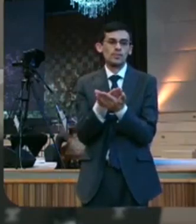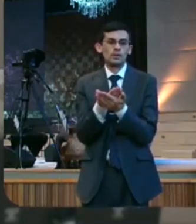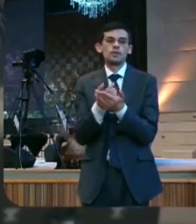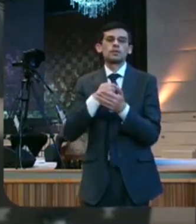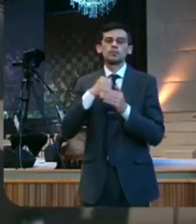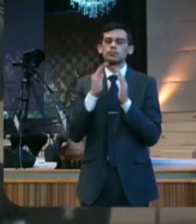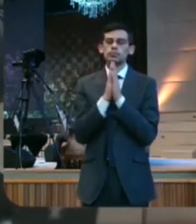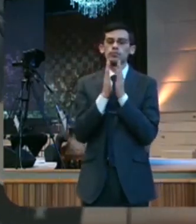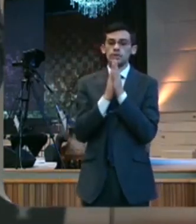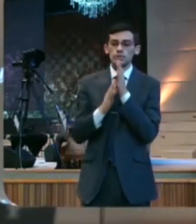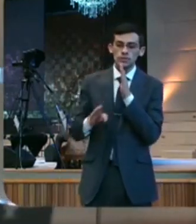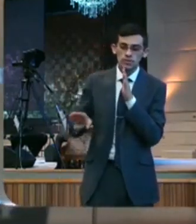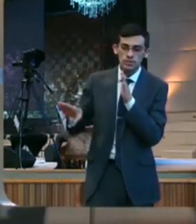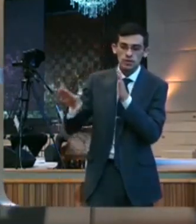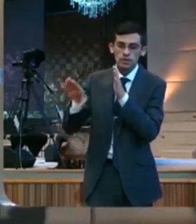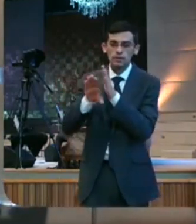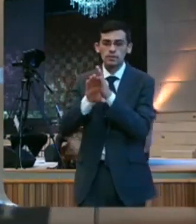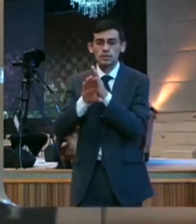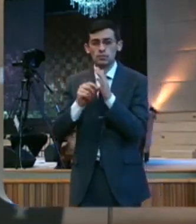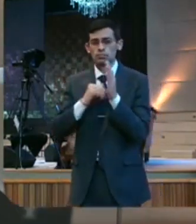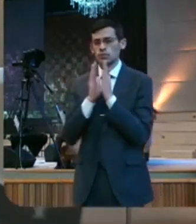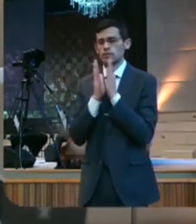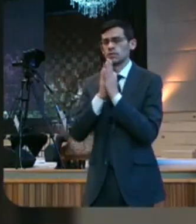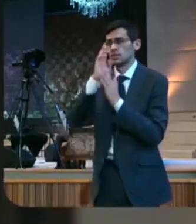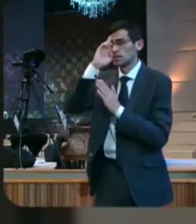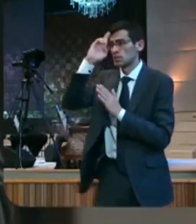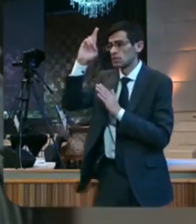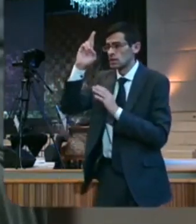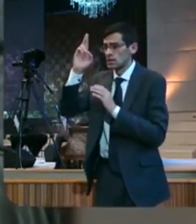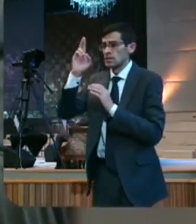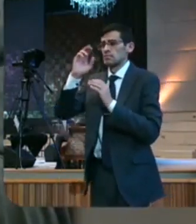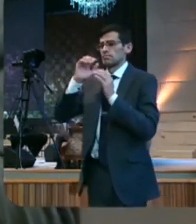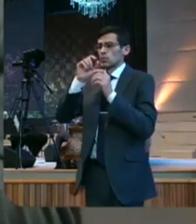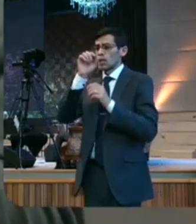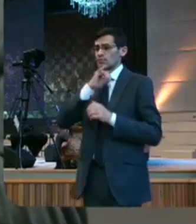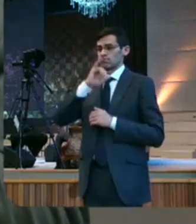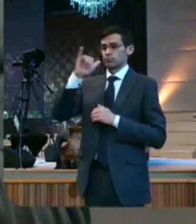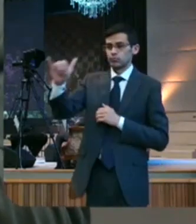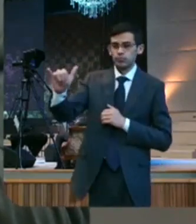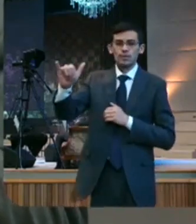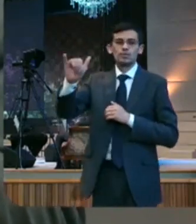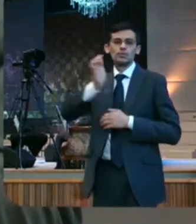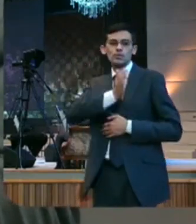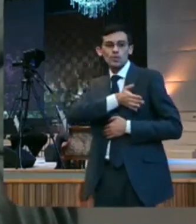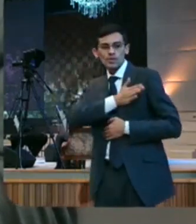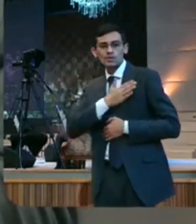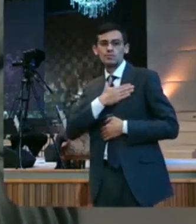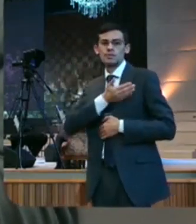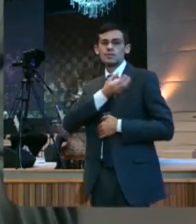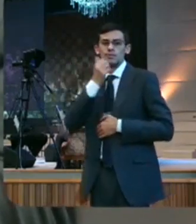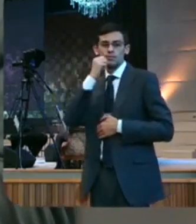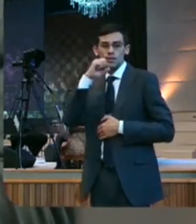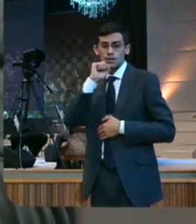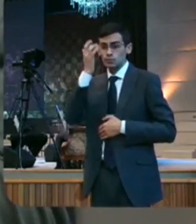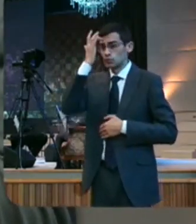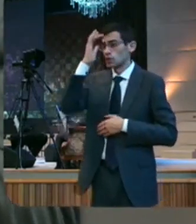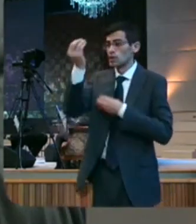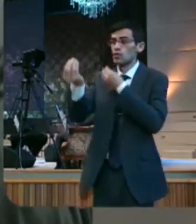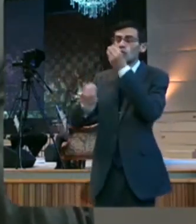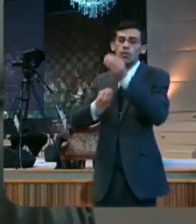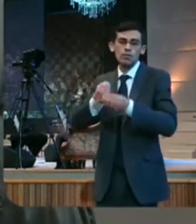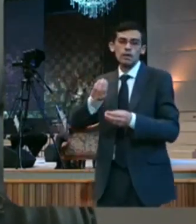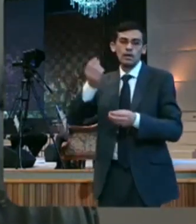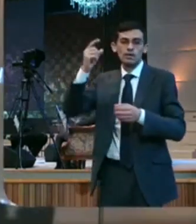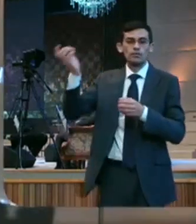Conforme eu fui chegando, eu ia dizer: Senhor, prepara o coração da minha mãe, porque eu não sei como é que eu vou fazer ela entrar